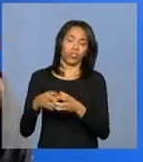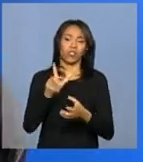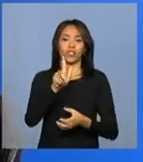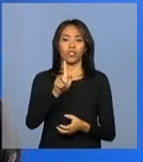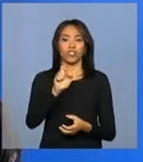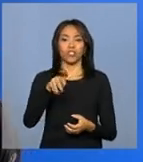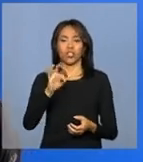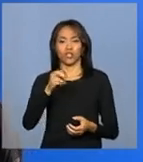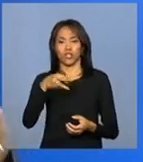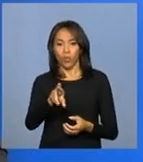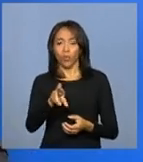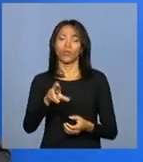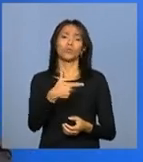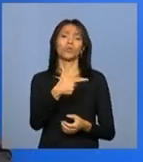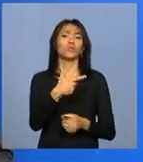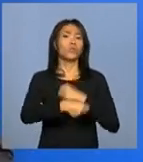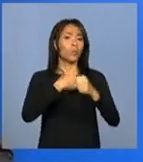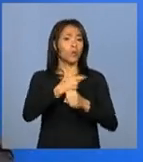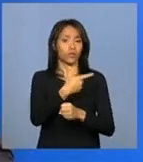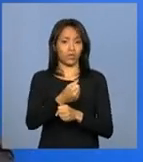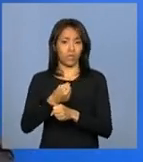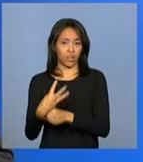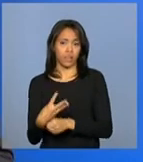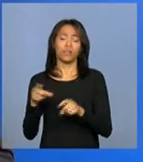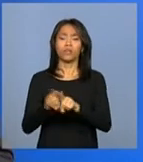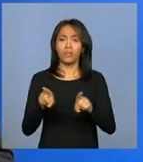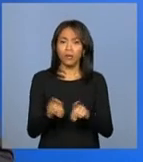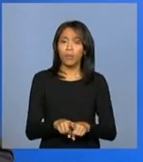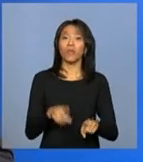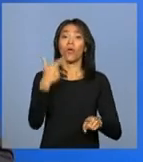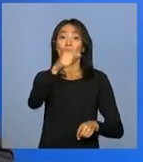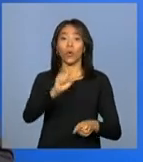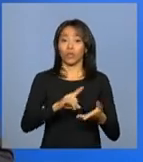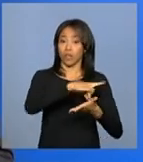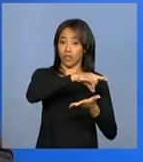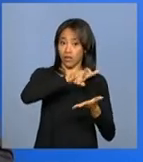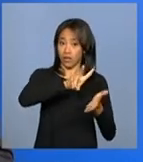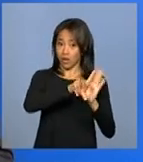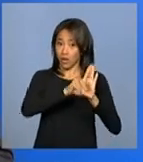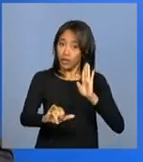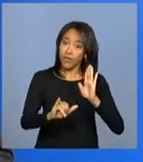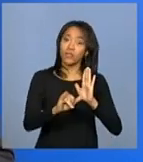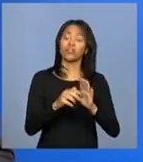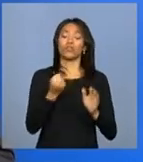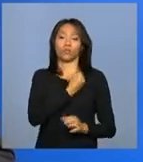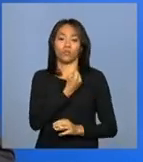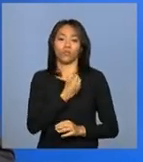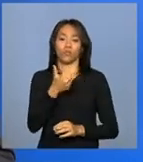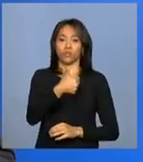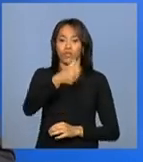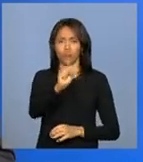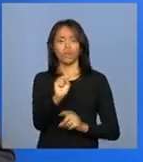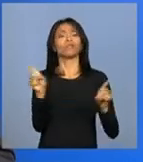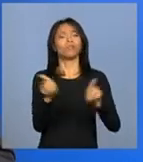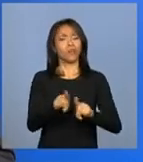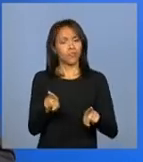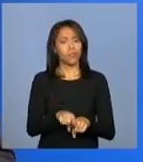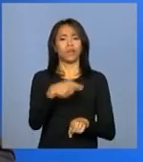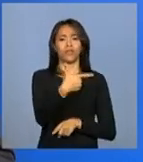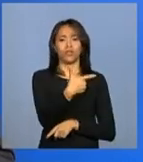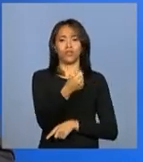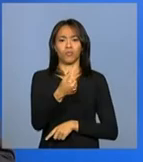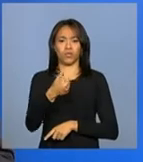no ano de 2013 e pela resolução do Conselho Nacional de Assis o número 18 também em